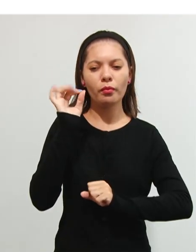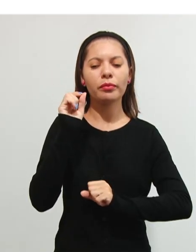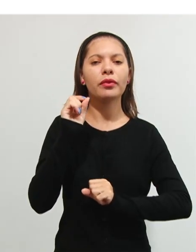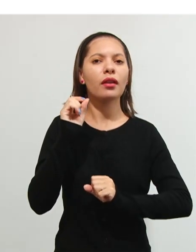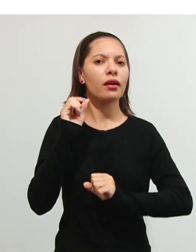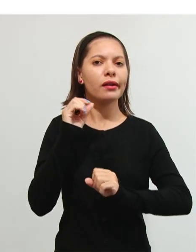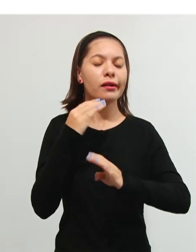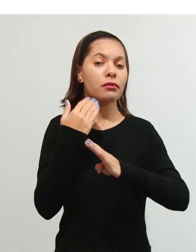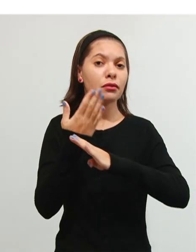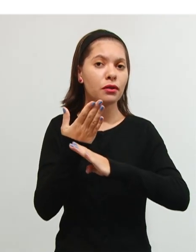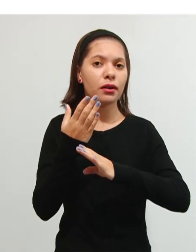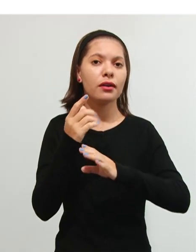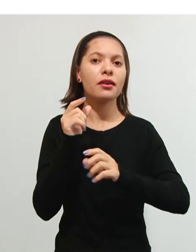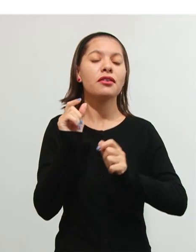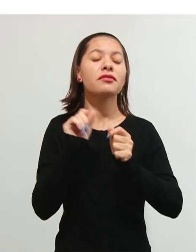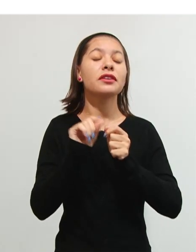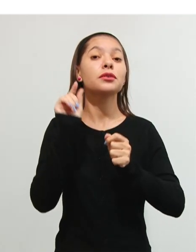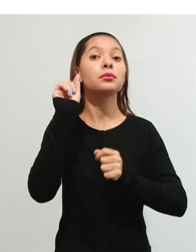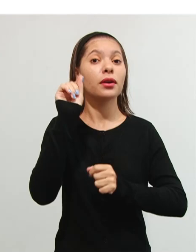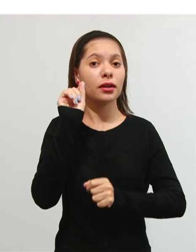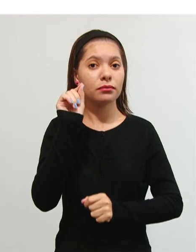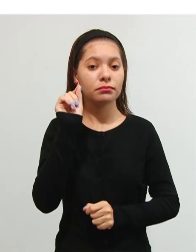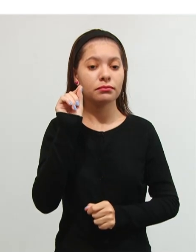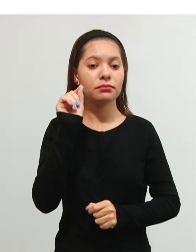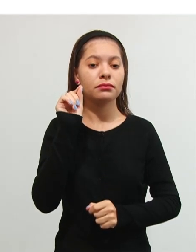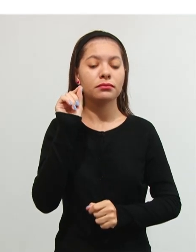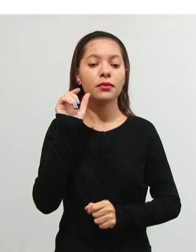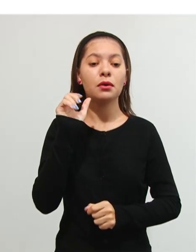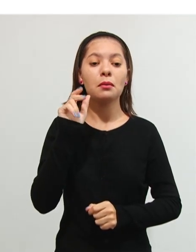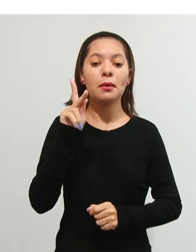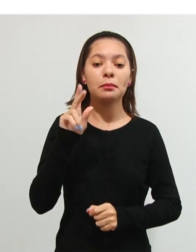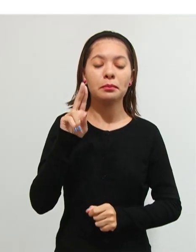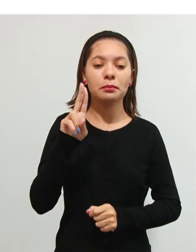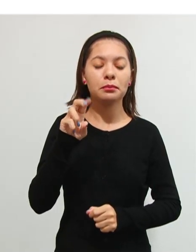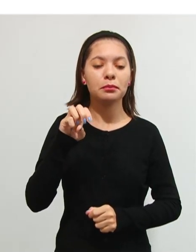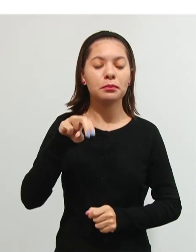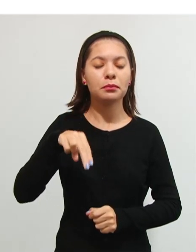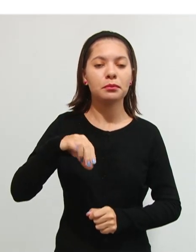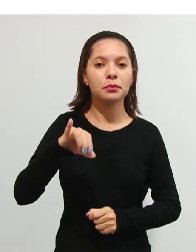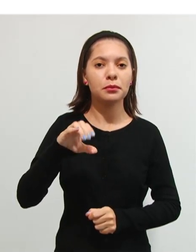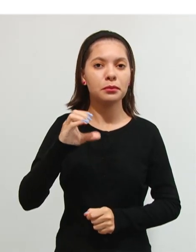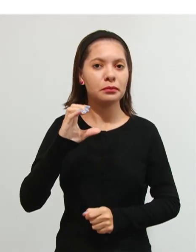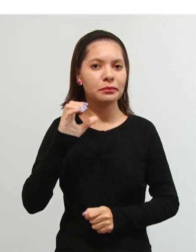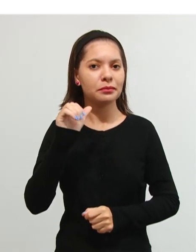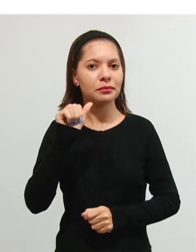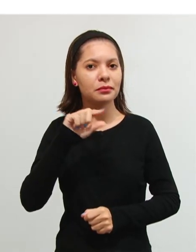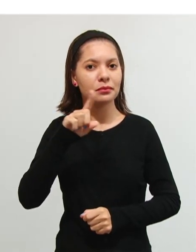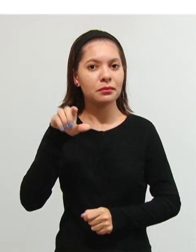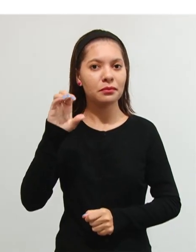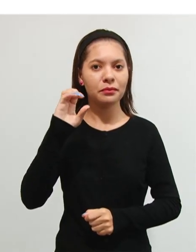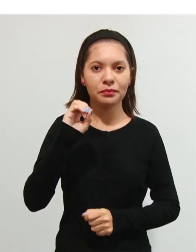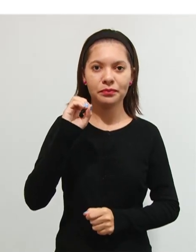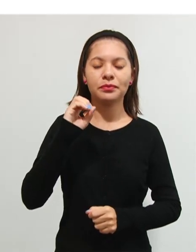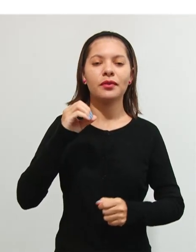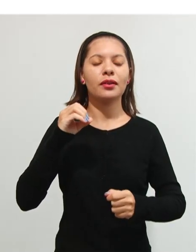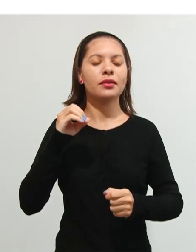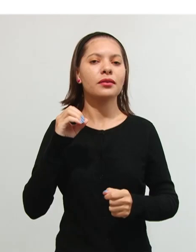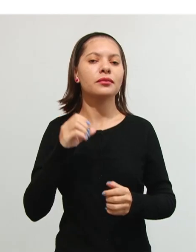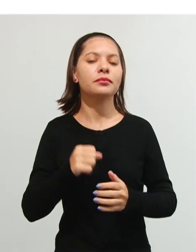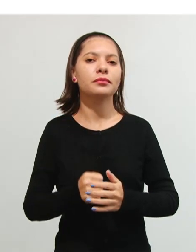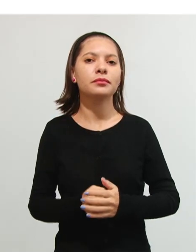do meu planejamento, então eu teria o quê? Uma punição desse meu aluno. Não é uma punição física, mas